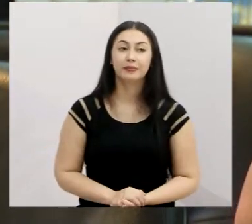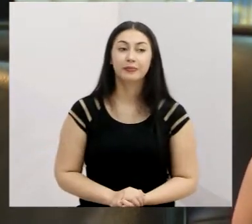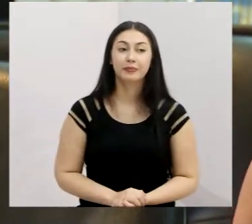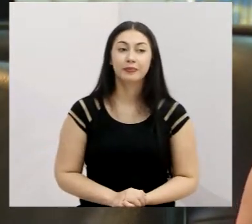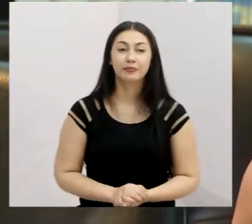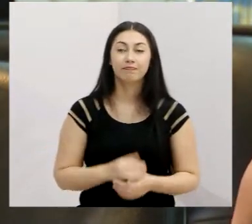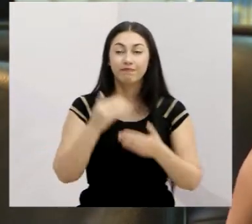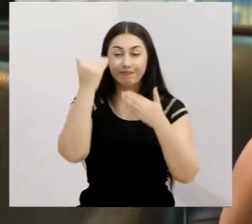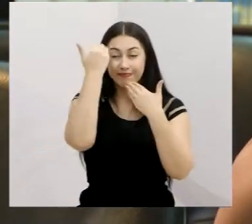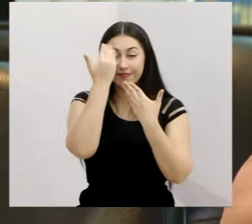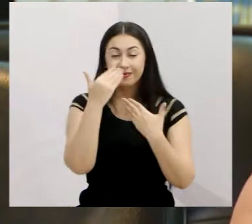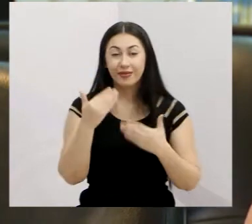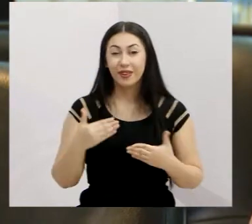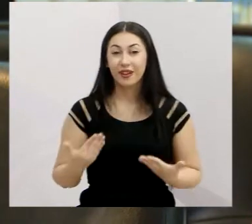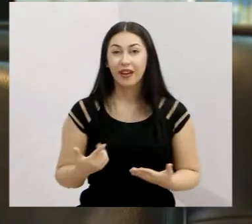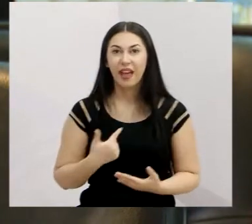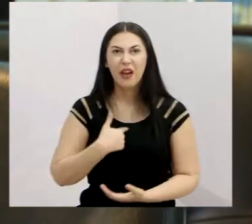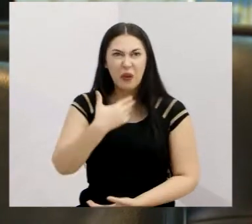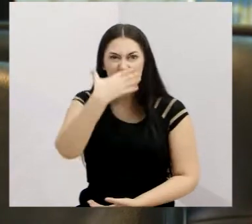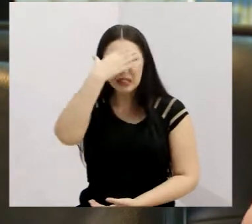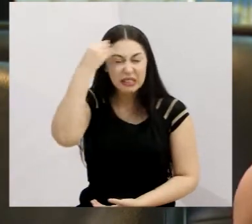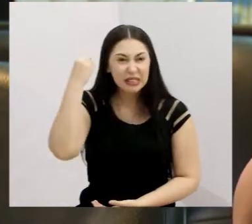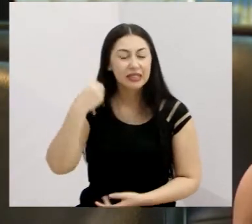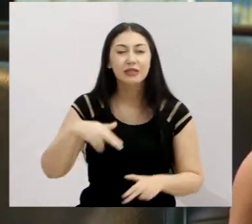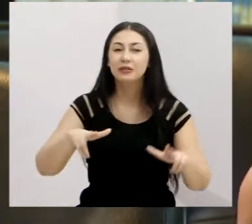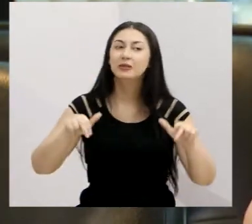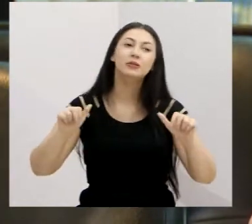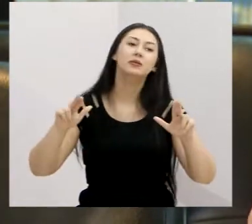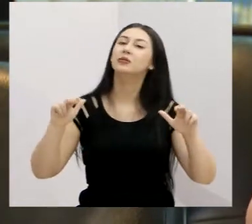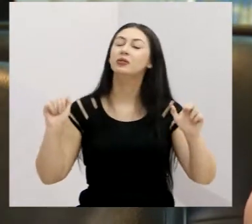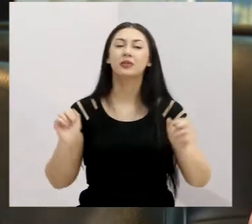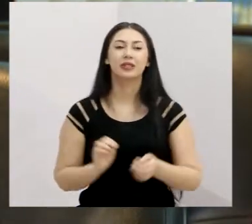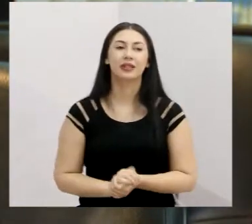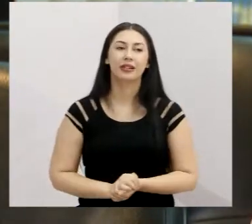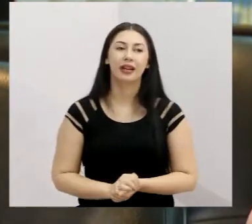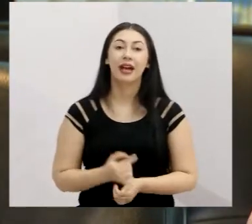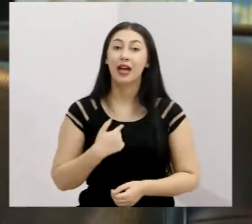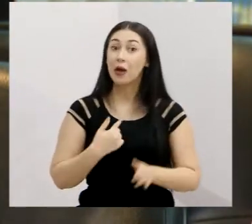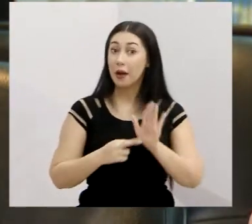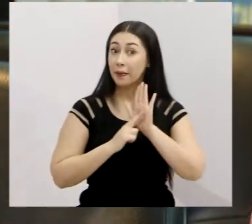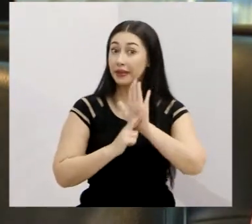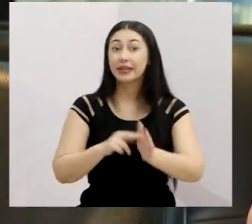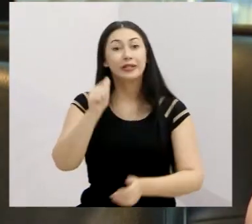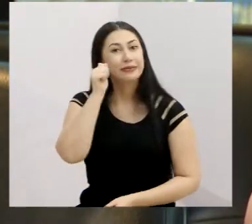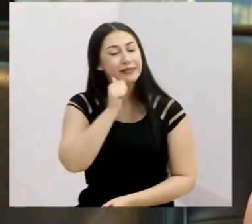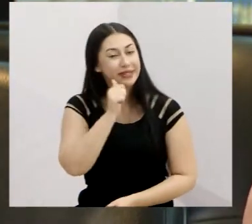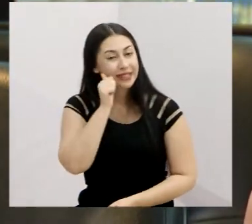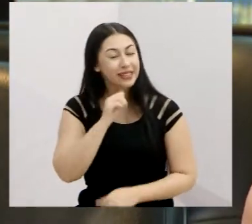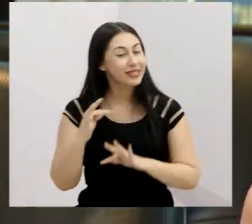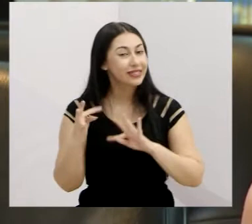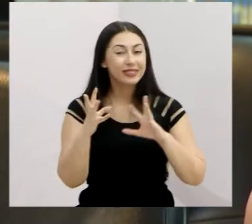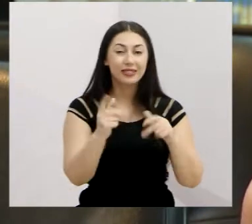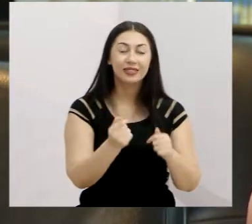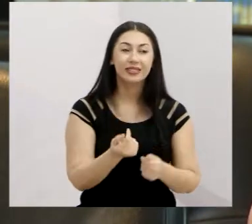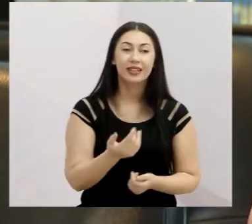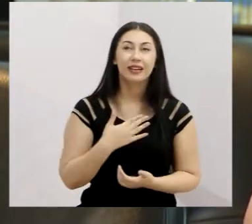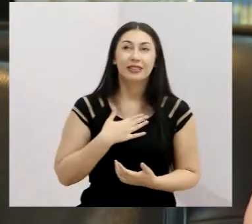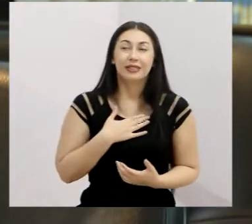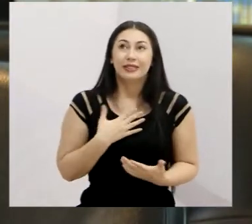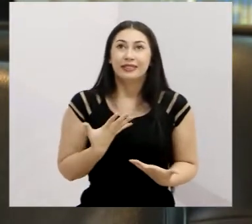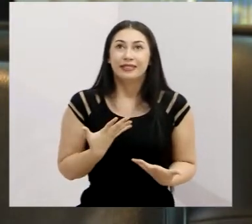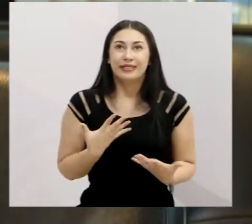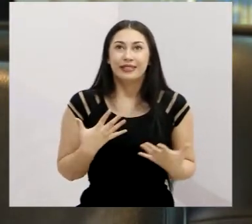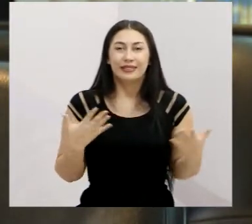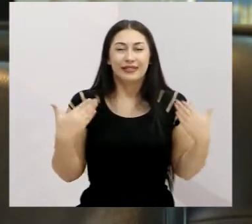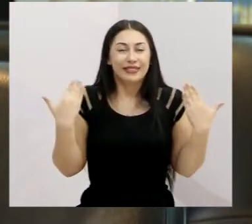foi uma honra que nunca vou esquecer que eu tô representando todos vocês mulheres que estão em casa e para mim foi